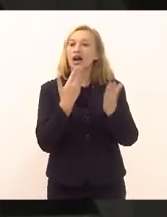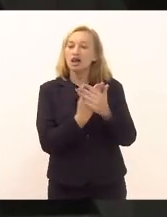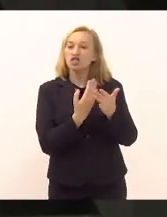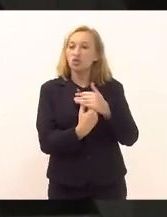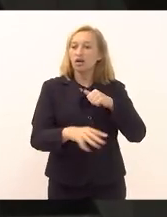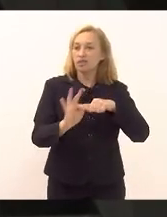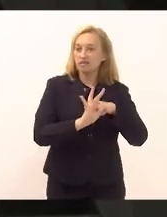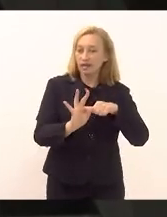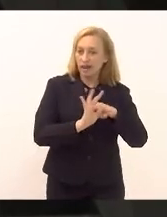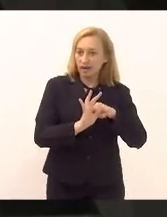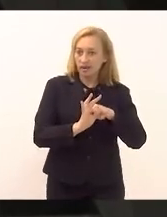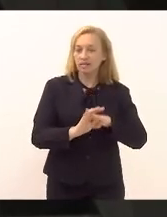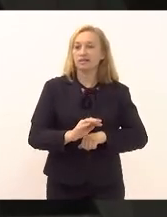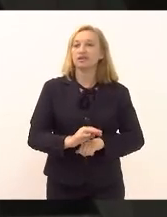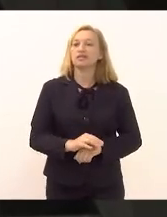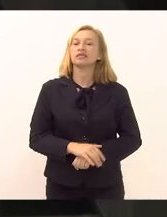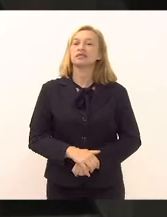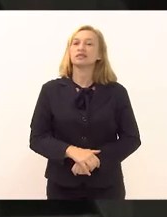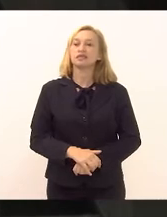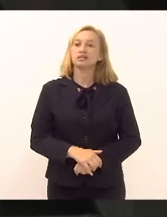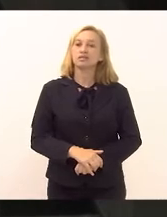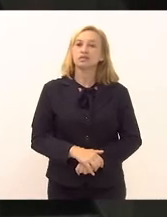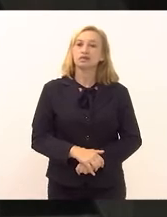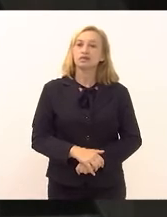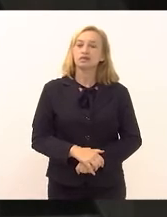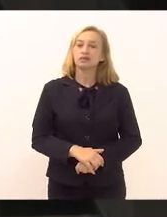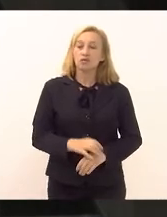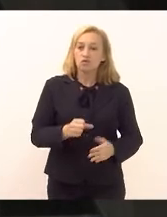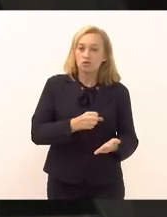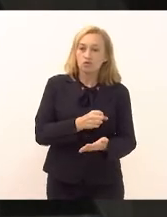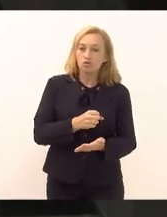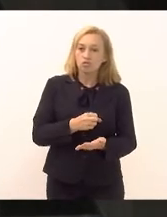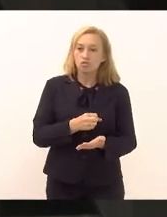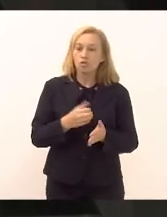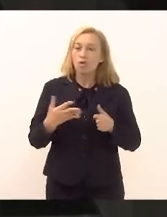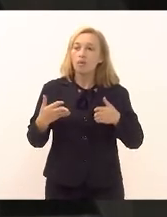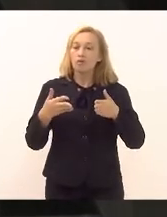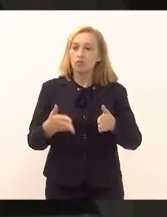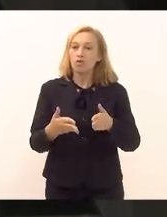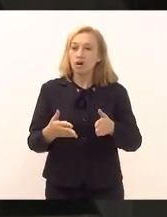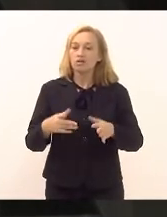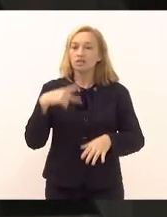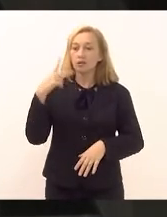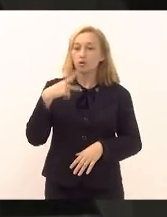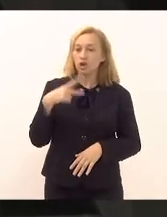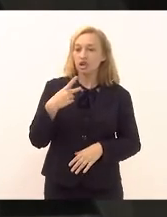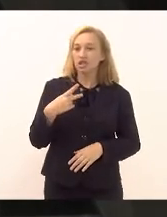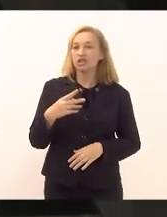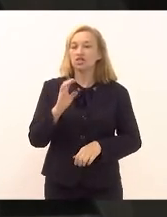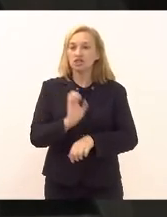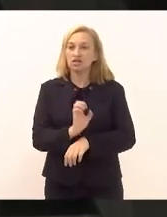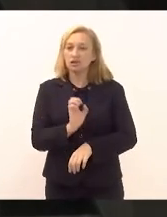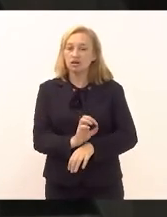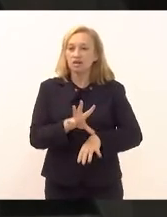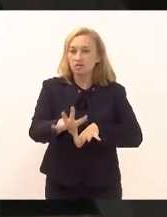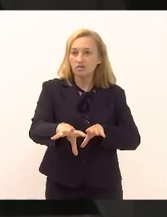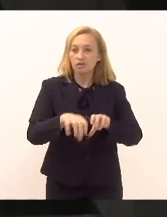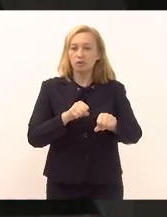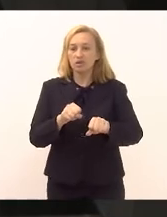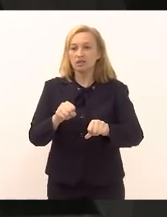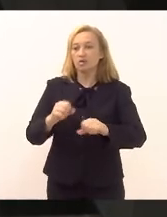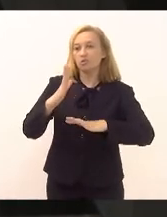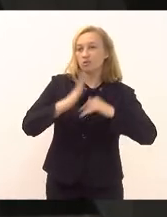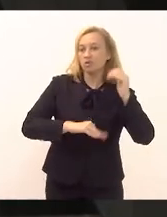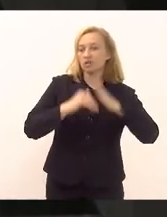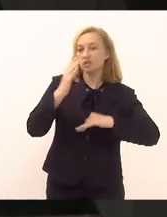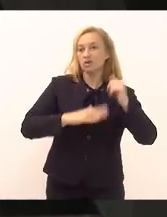tornou, no, digamos assim, no eixo central da política estadual de formação profissional no